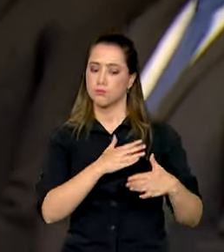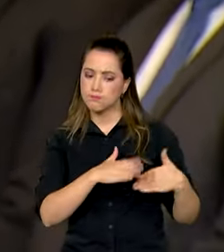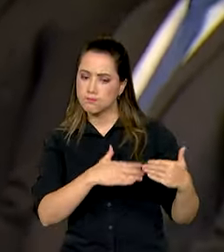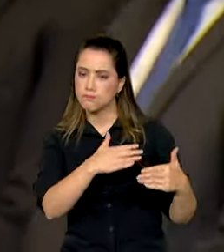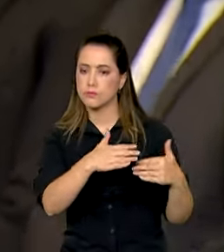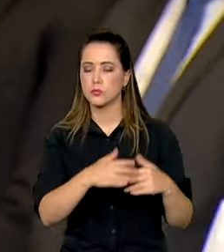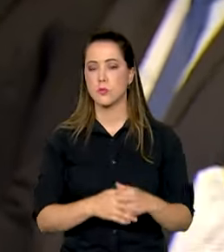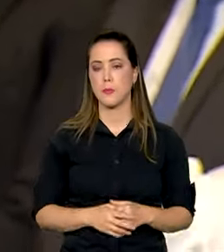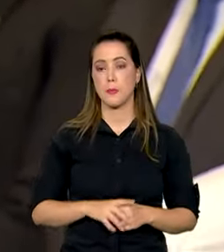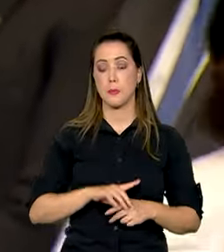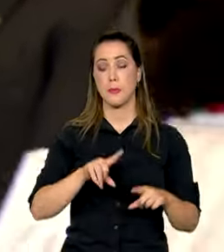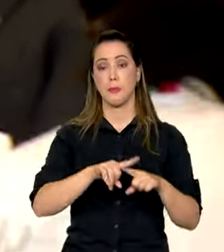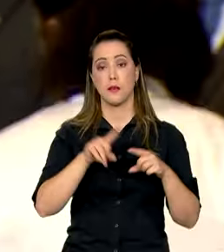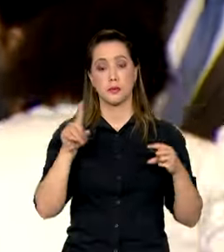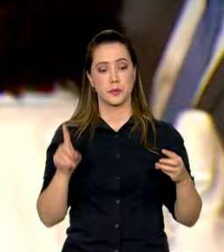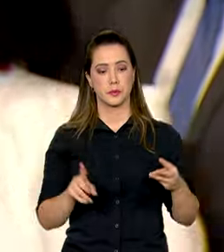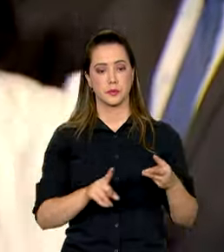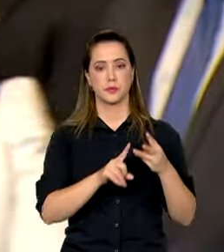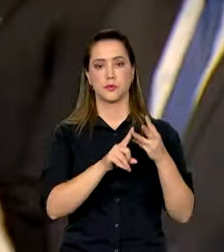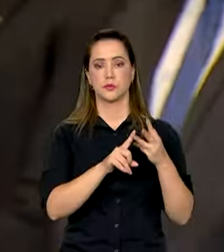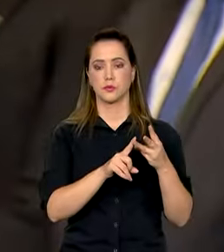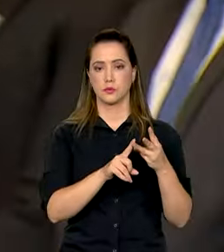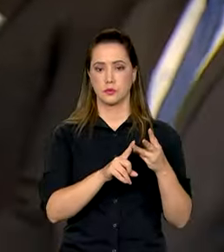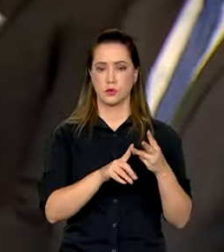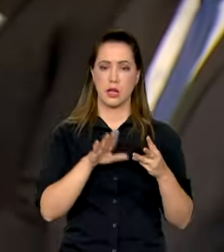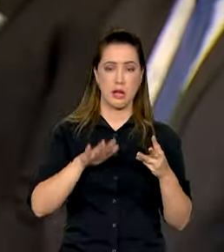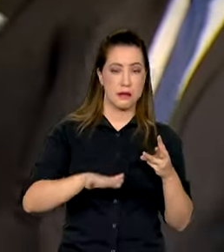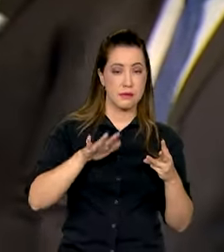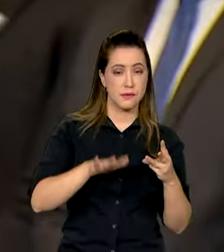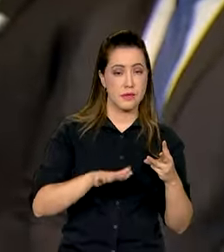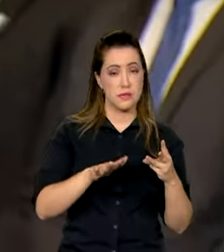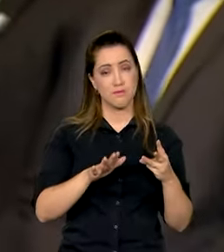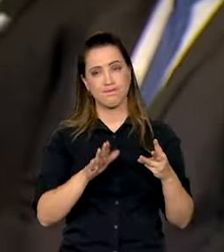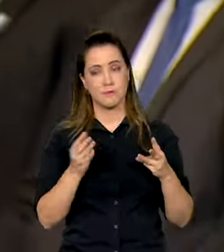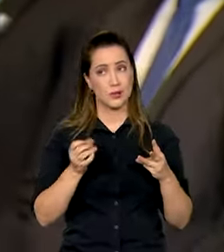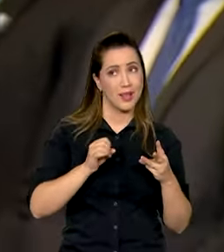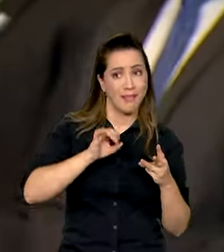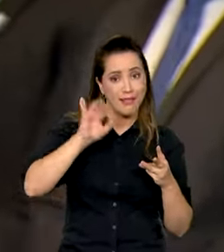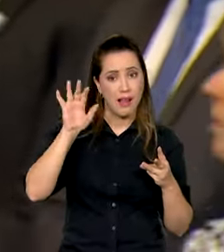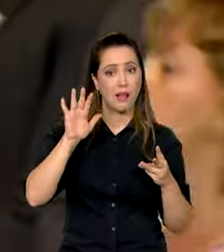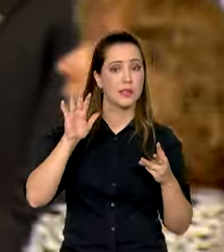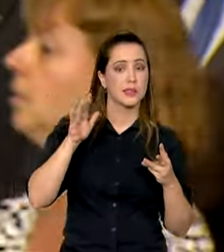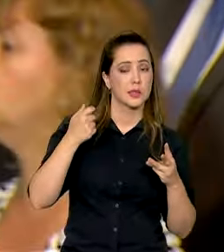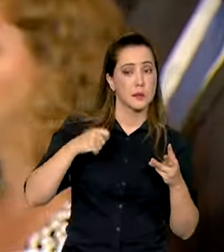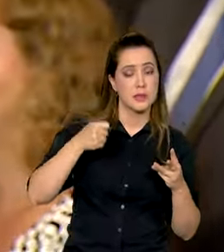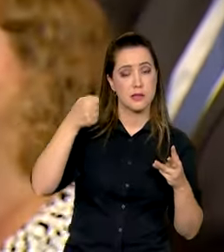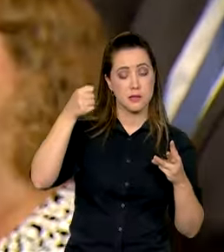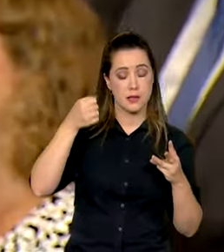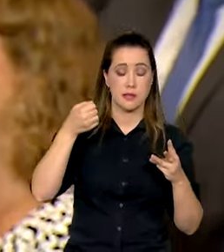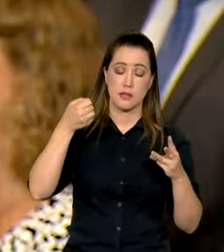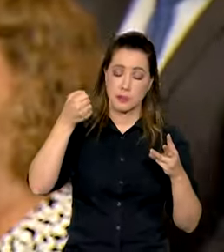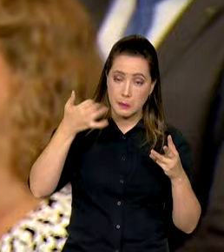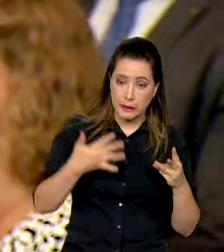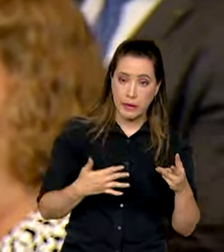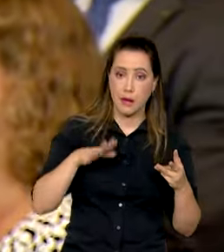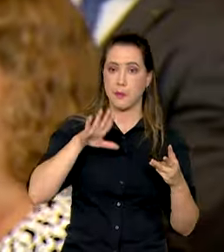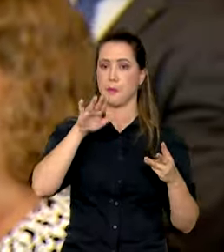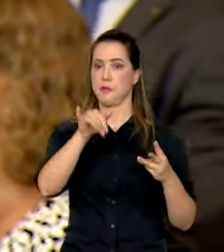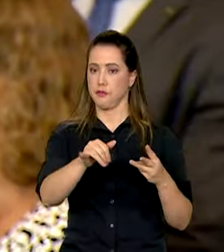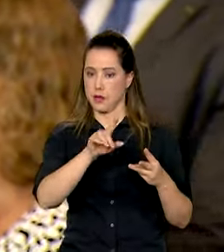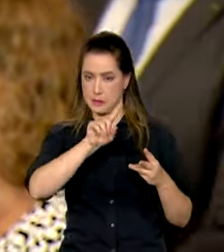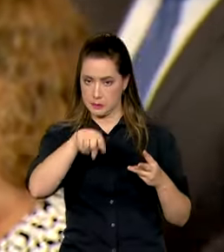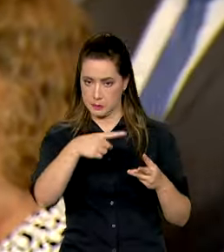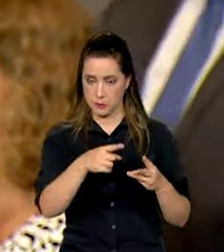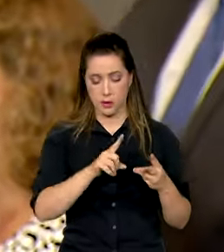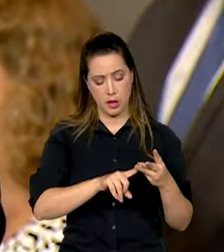terceira dimensão, talvez pouco evidente, e eu termino aqui, que acaba muitas